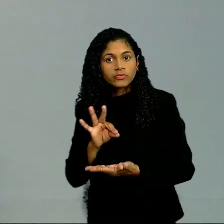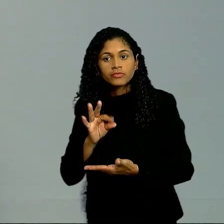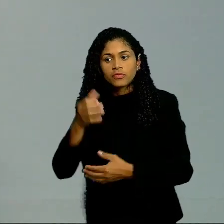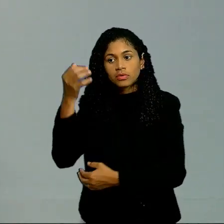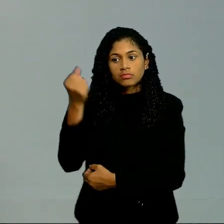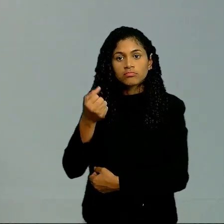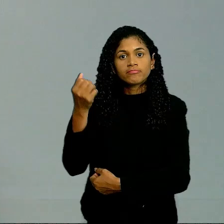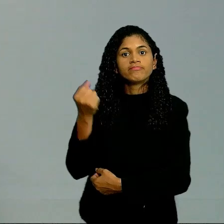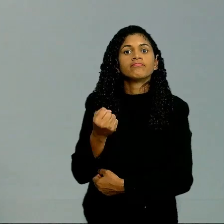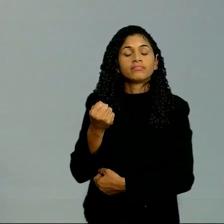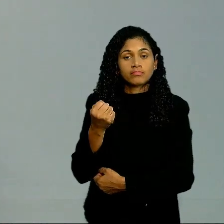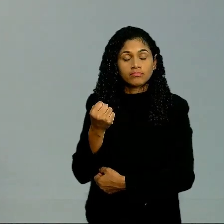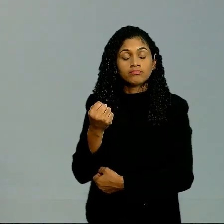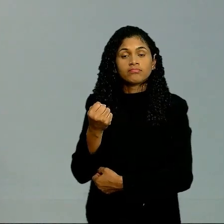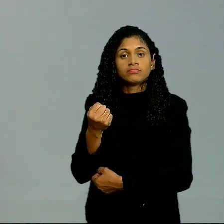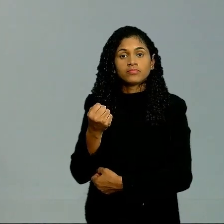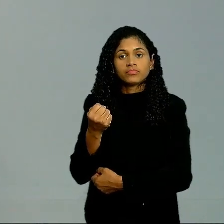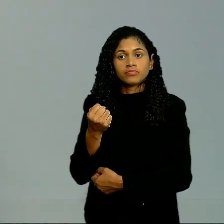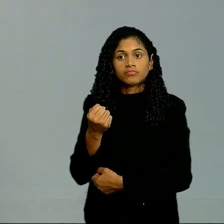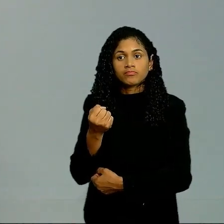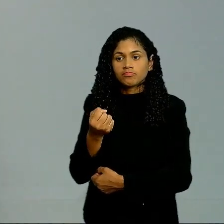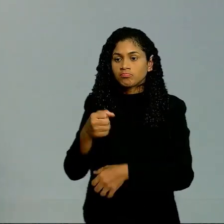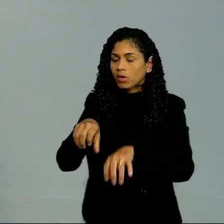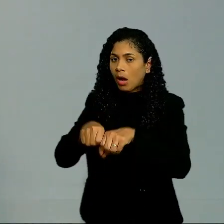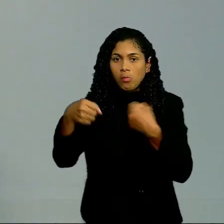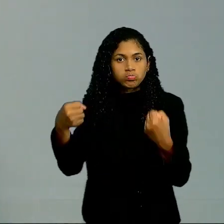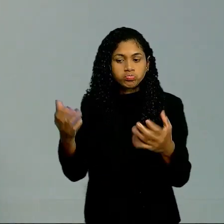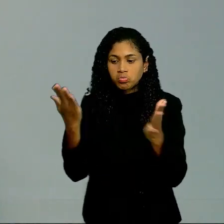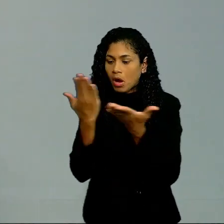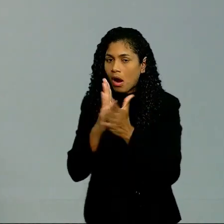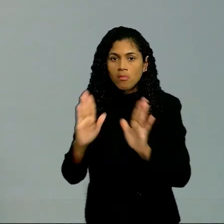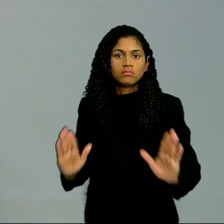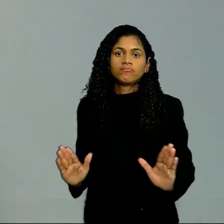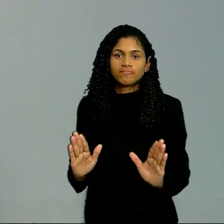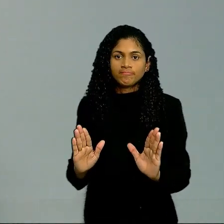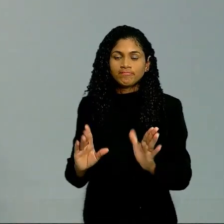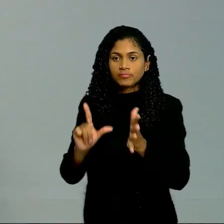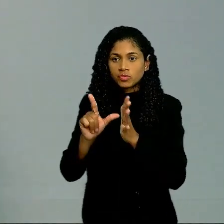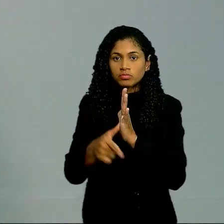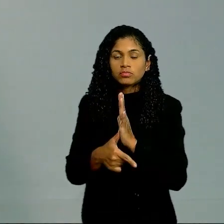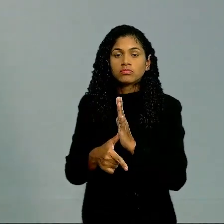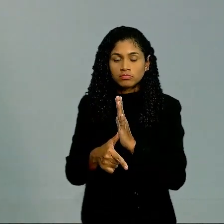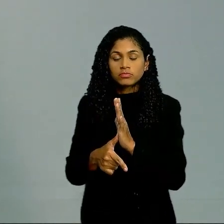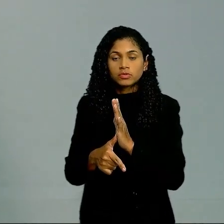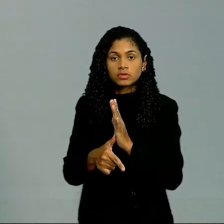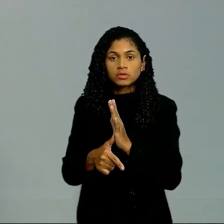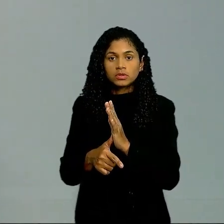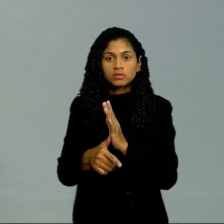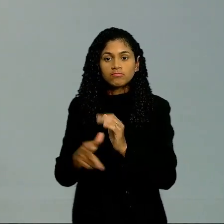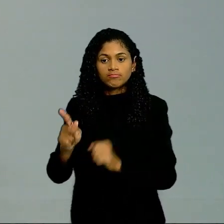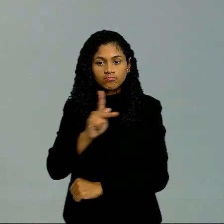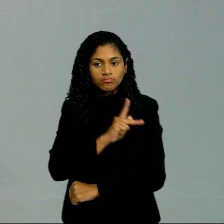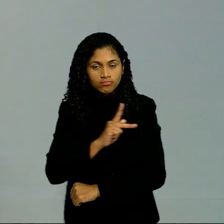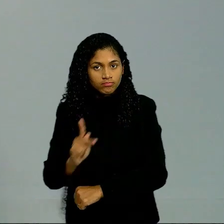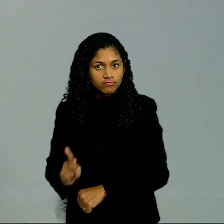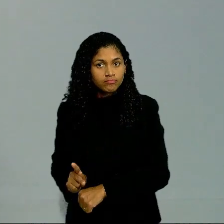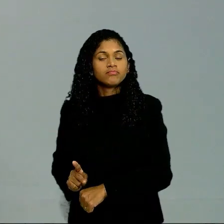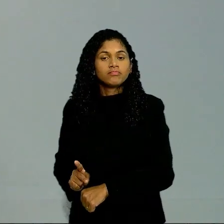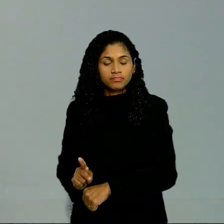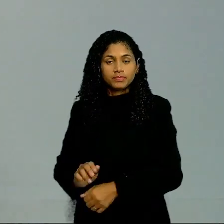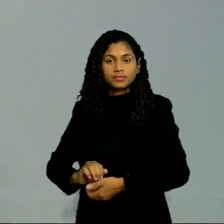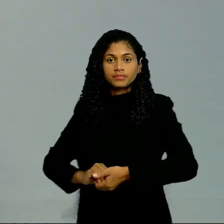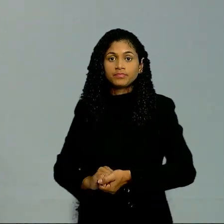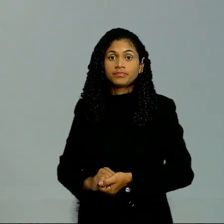abaixo graças à chegada do Getúlio Vargas, né? Então, esse é um aspecto positivo do governo dele, né? Na aula de hoje,